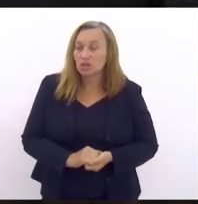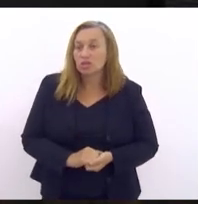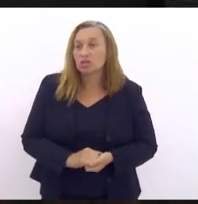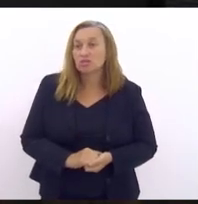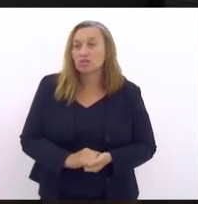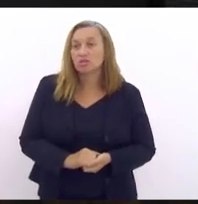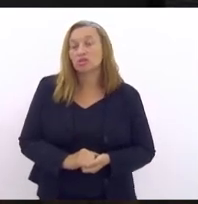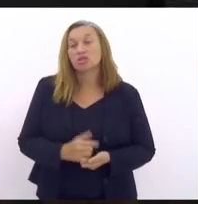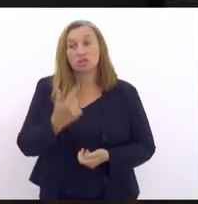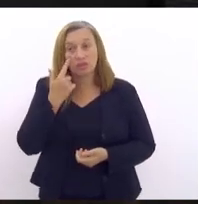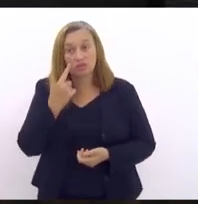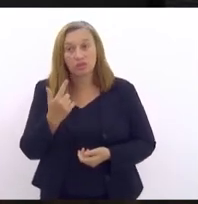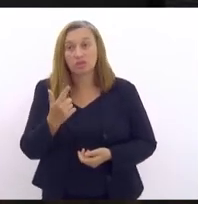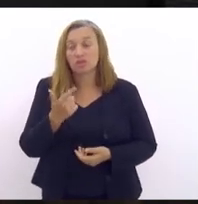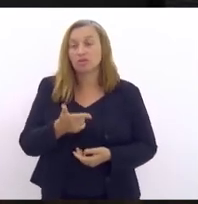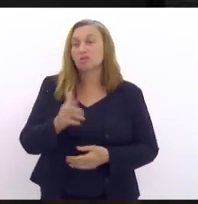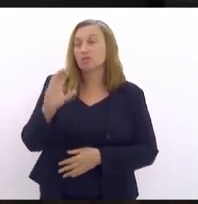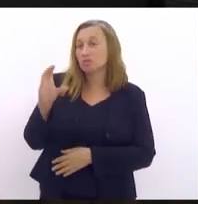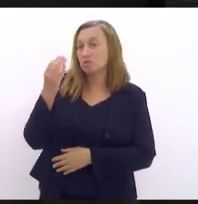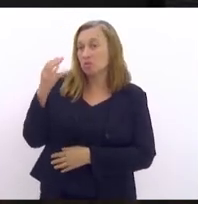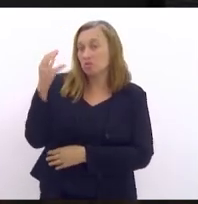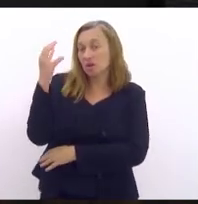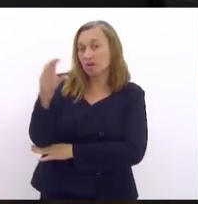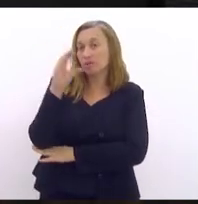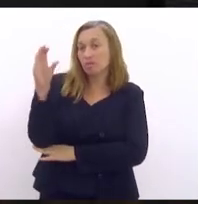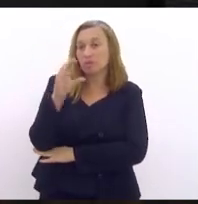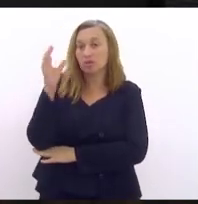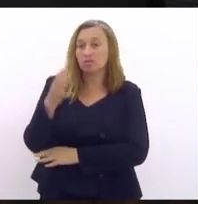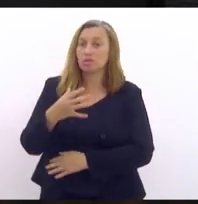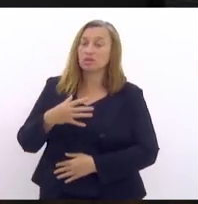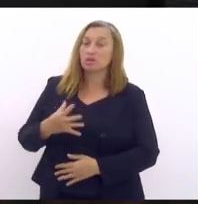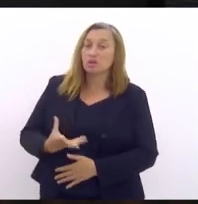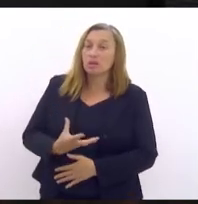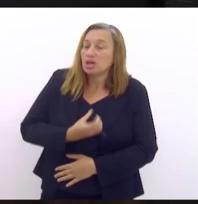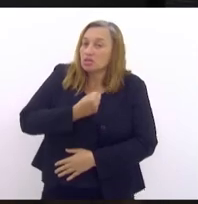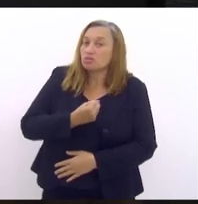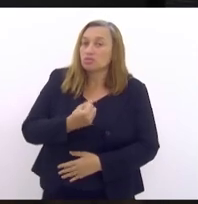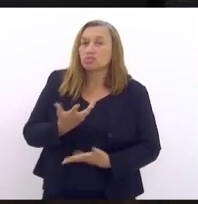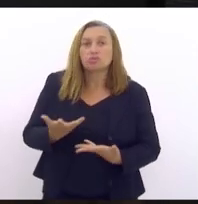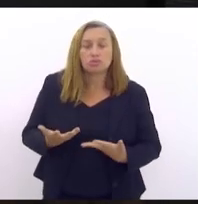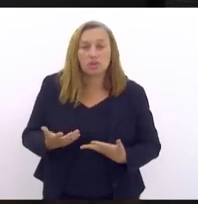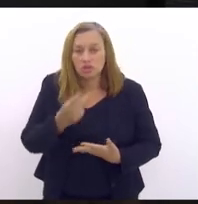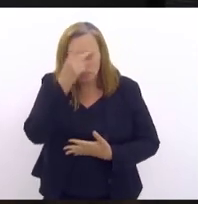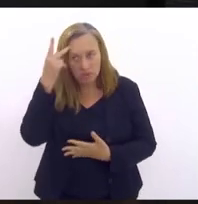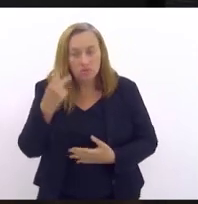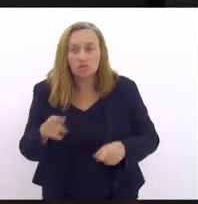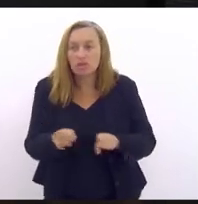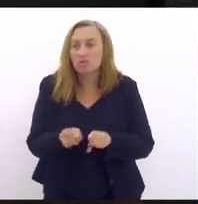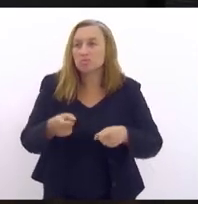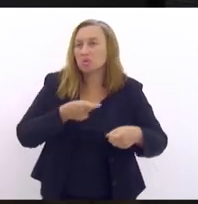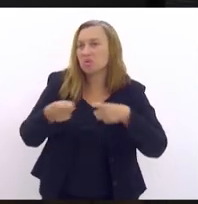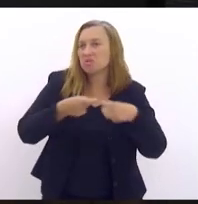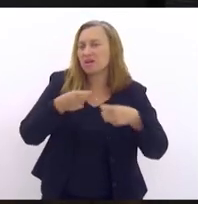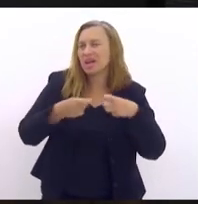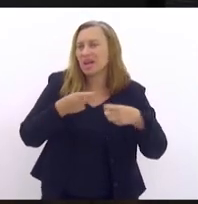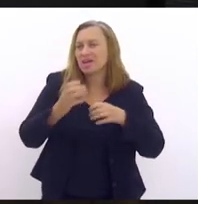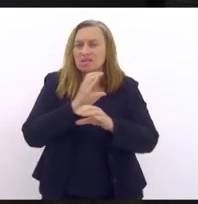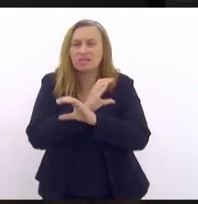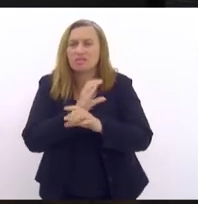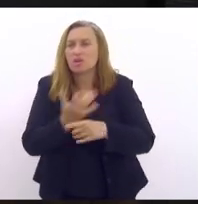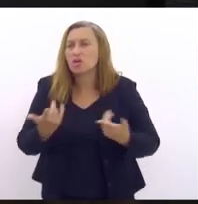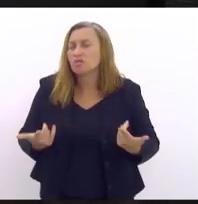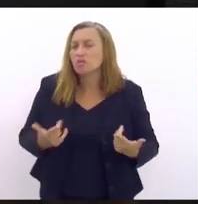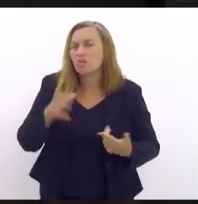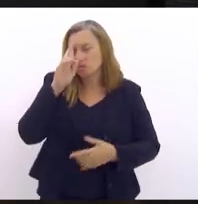gente tem visto, por exemplo, agora em Copacabana, que chocou todo mundo, e que também não pode virar uma guerra civil, se assim eu posso dizer, como o senhor